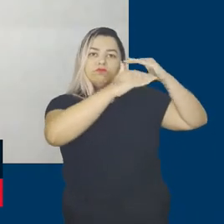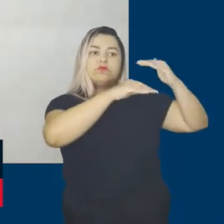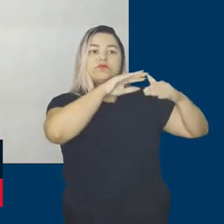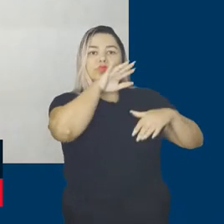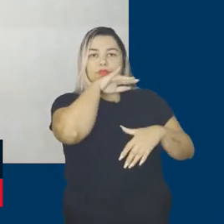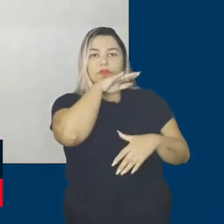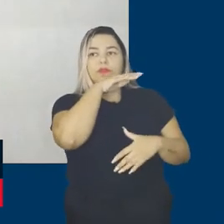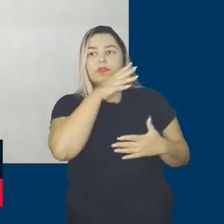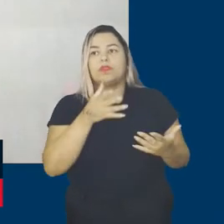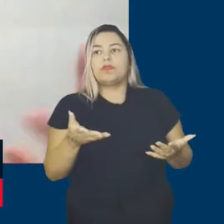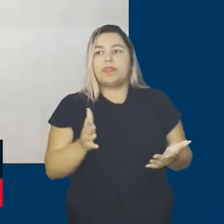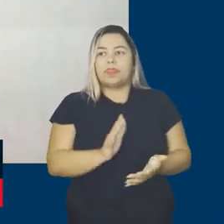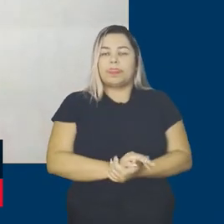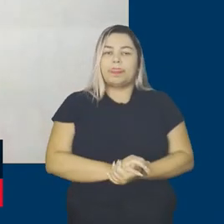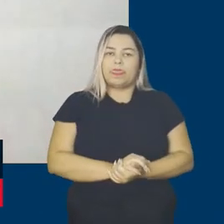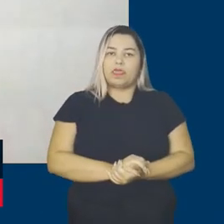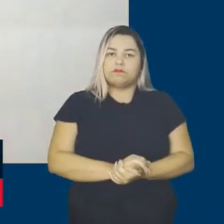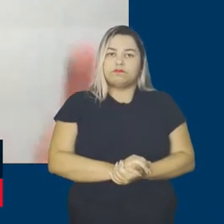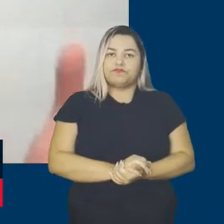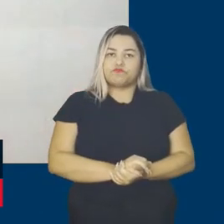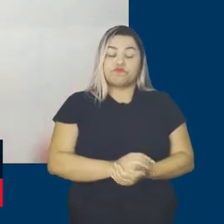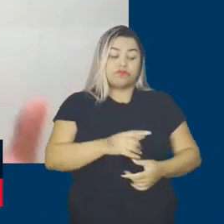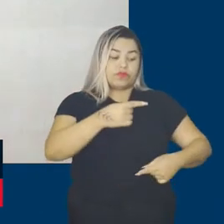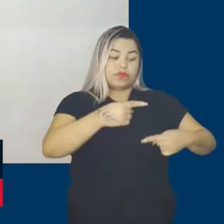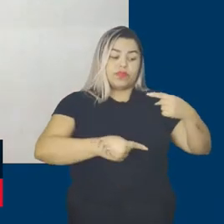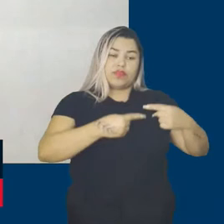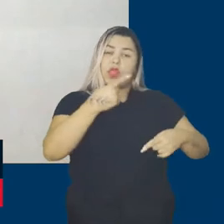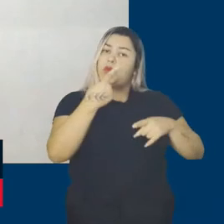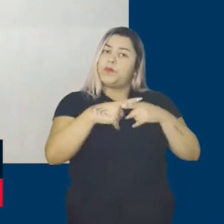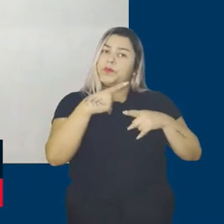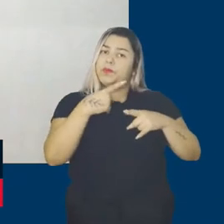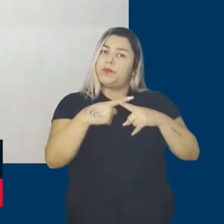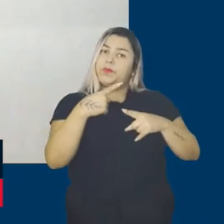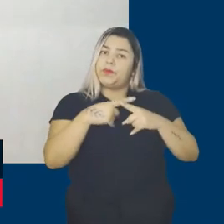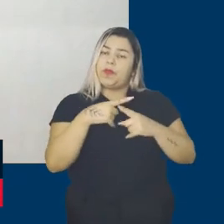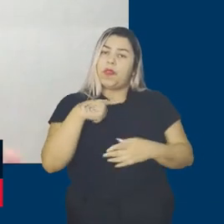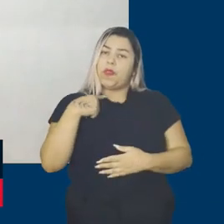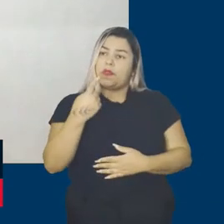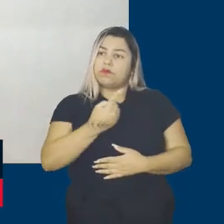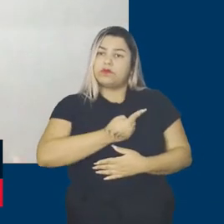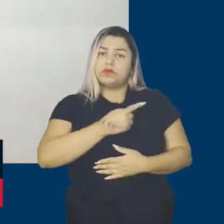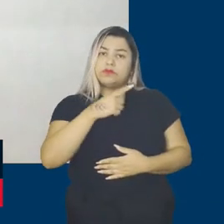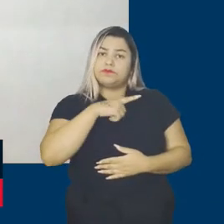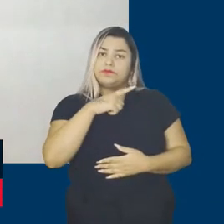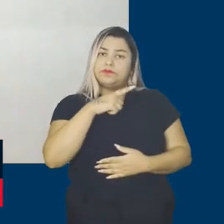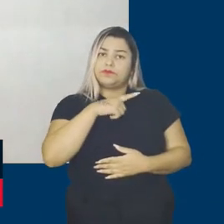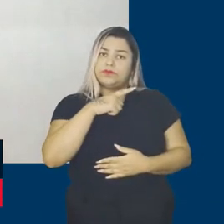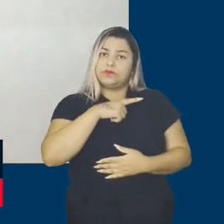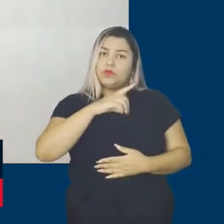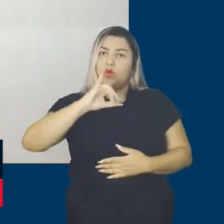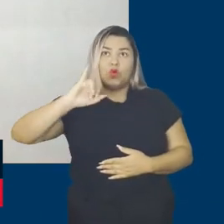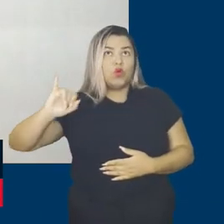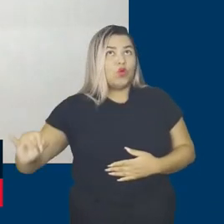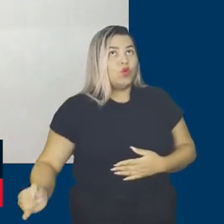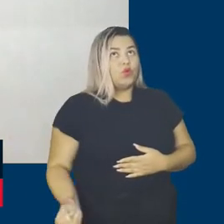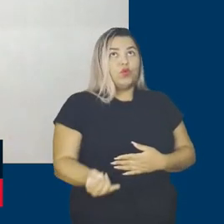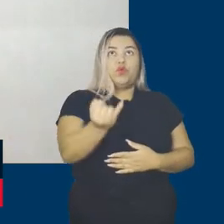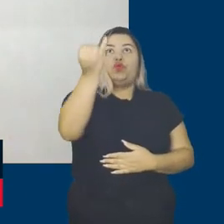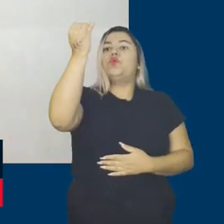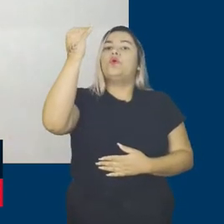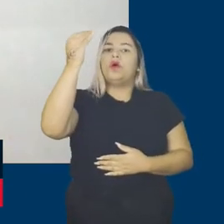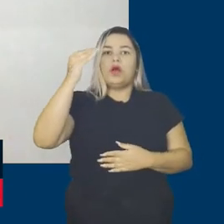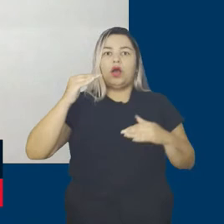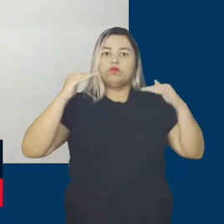que imagem forte. Então, o grande debate é o seguinte: por que nós temos a maior taxa de juros, a taxa de juros mais elevada do mundo?